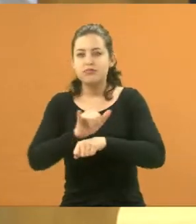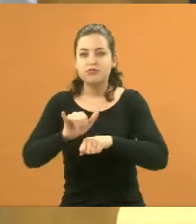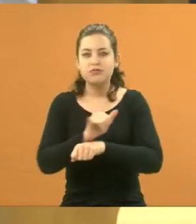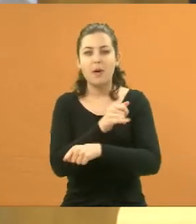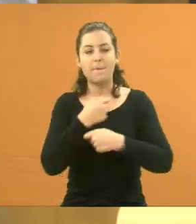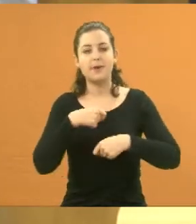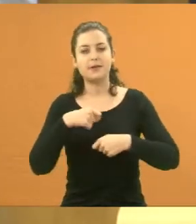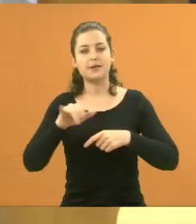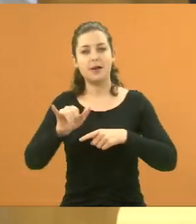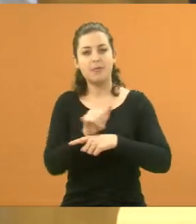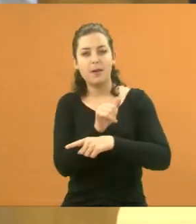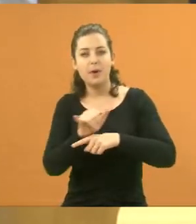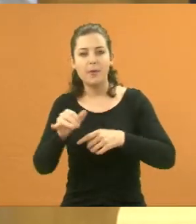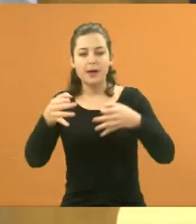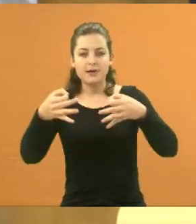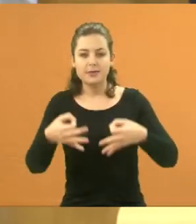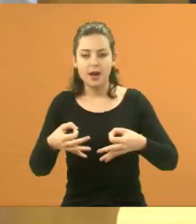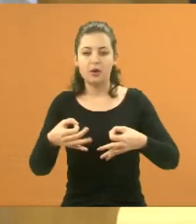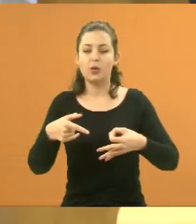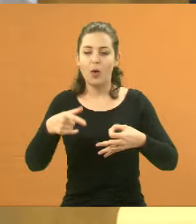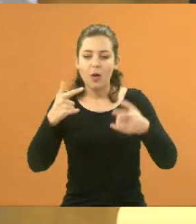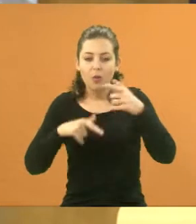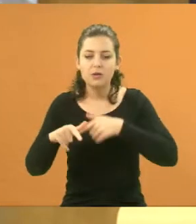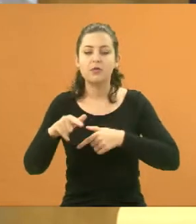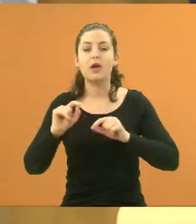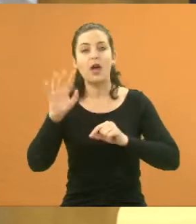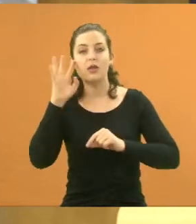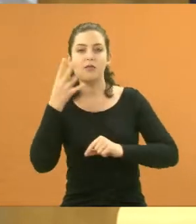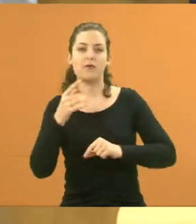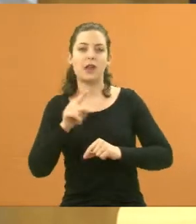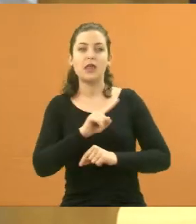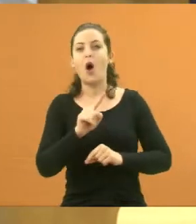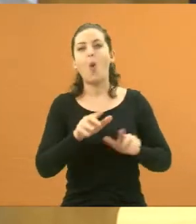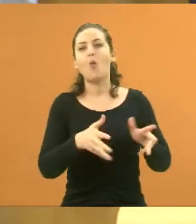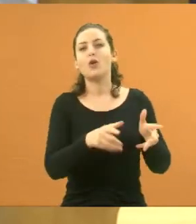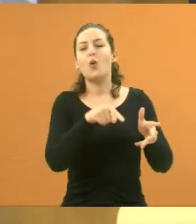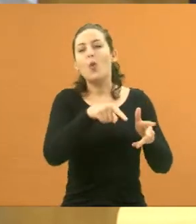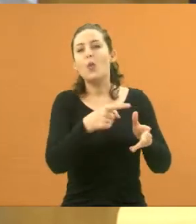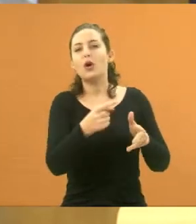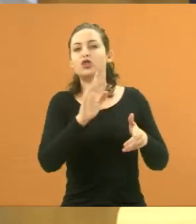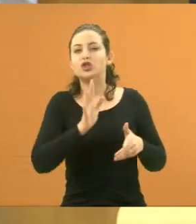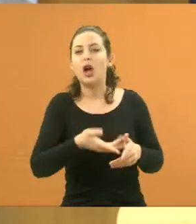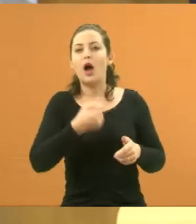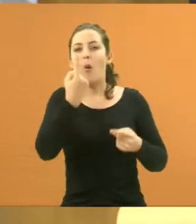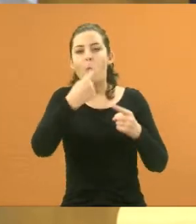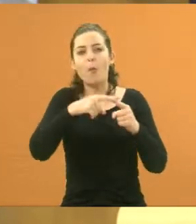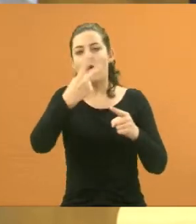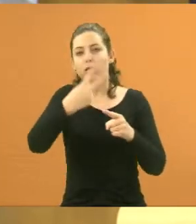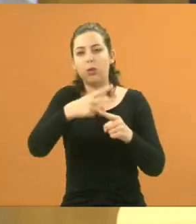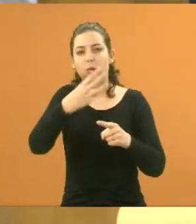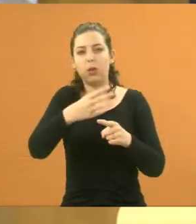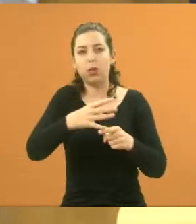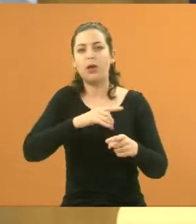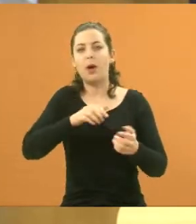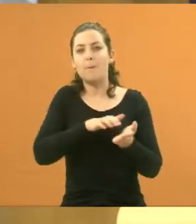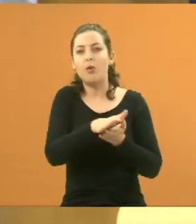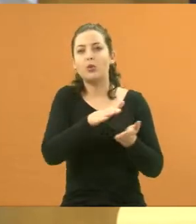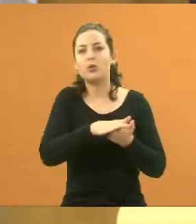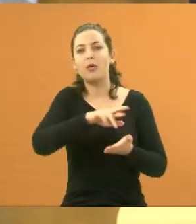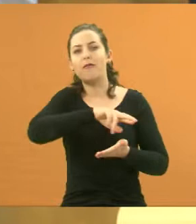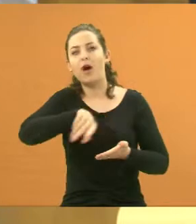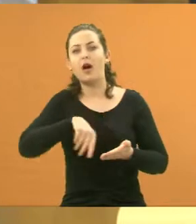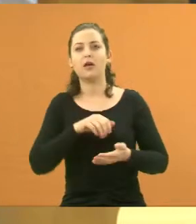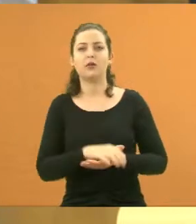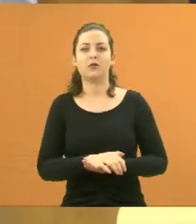mais apropriados para que a gente não incentive aquele que é, vamos dizer aí, o elemento que causa um mal